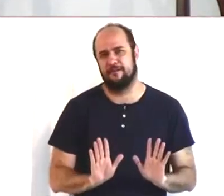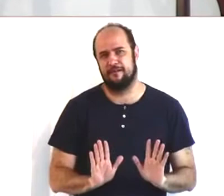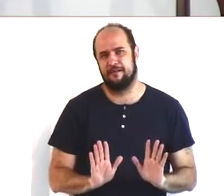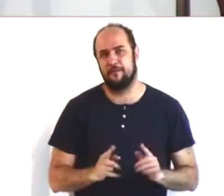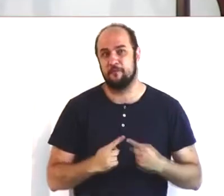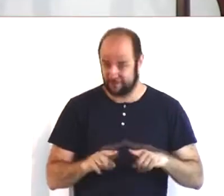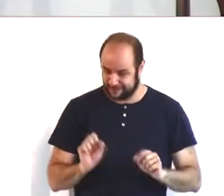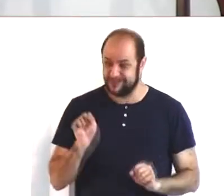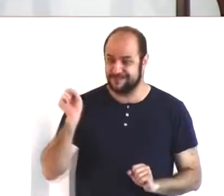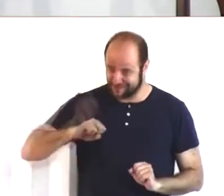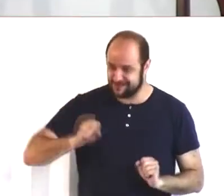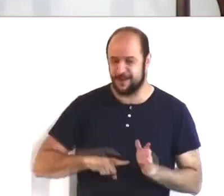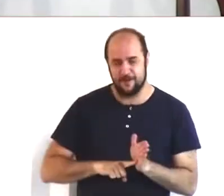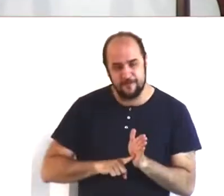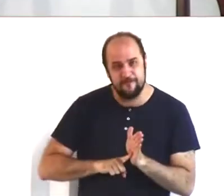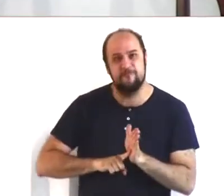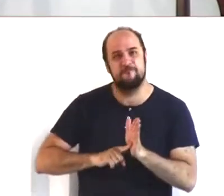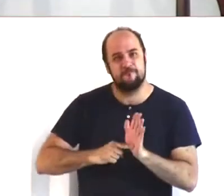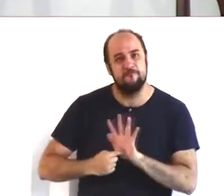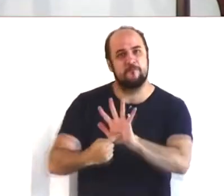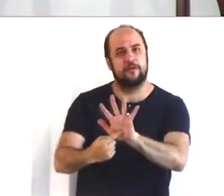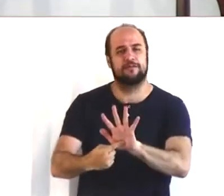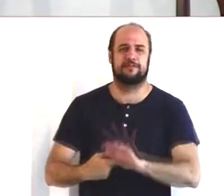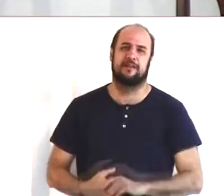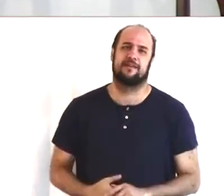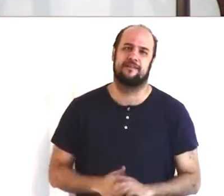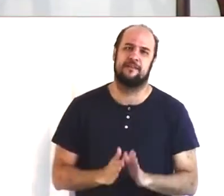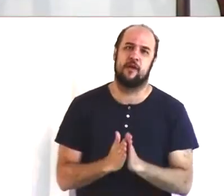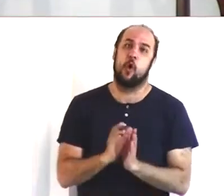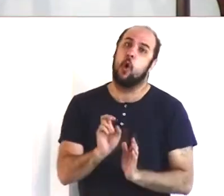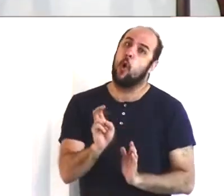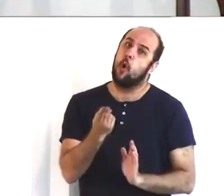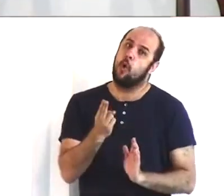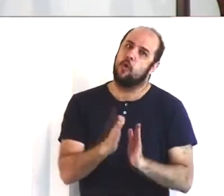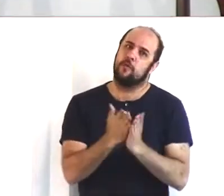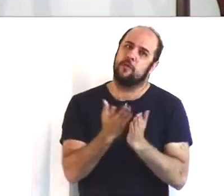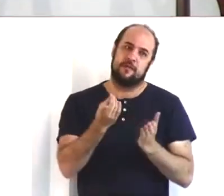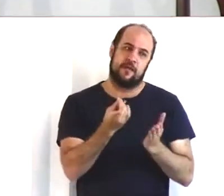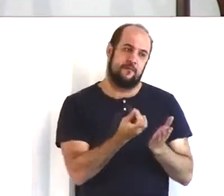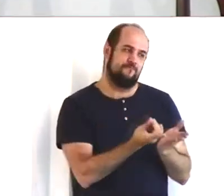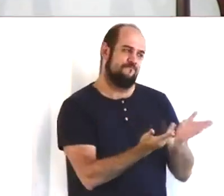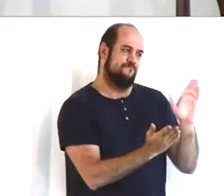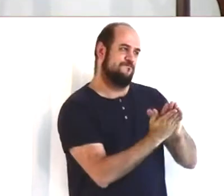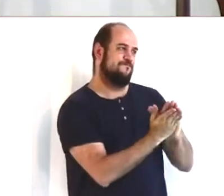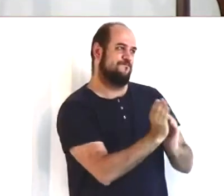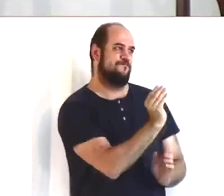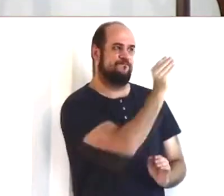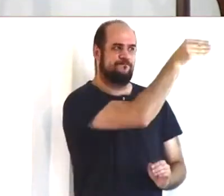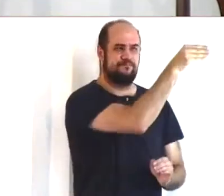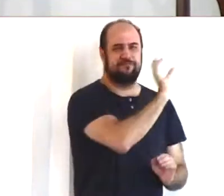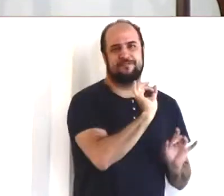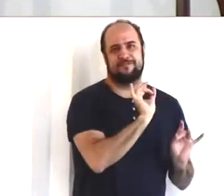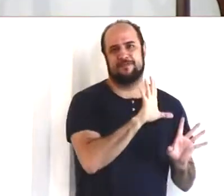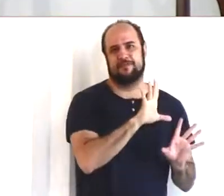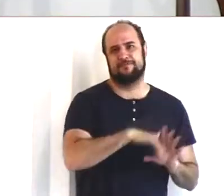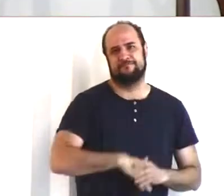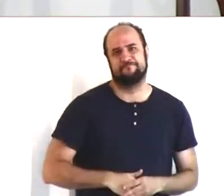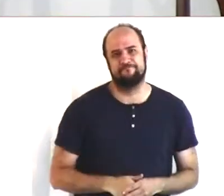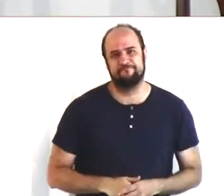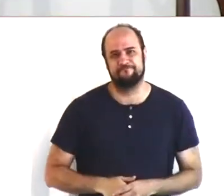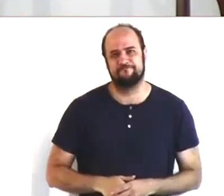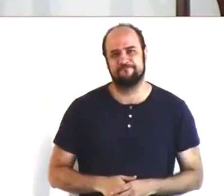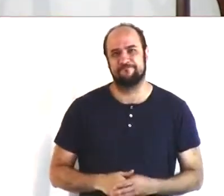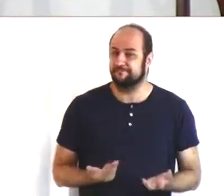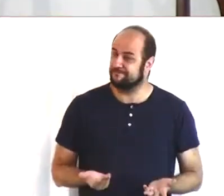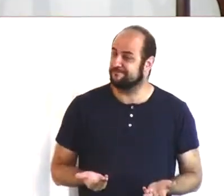se a Bíblia tem permanecido empoeirada em algum móvel das residências dos cristãos.